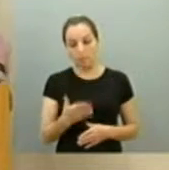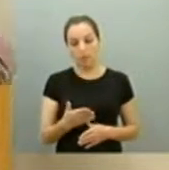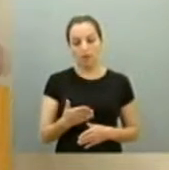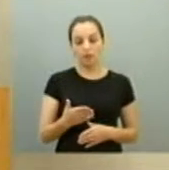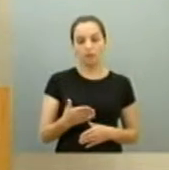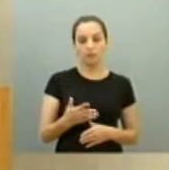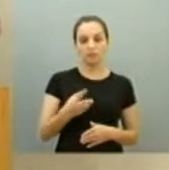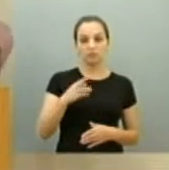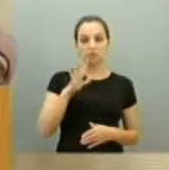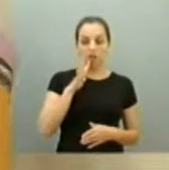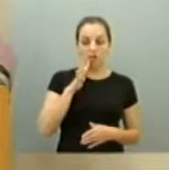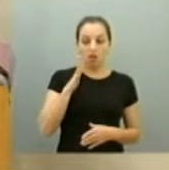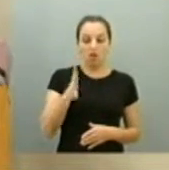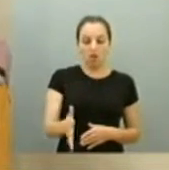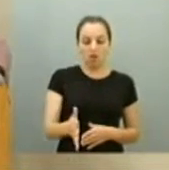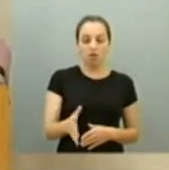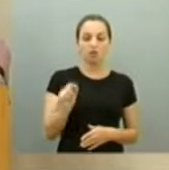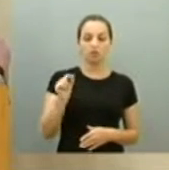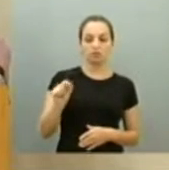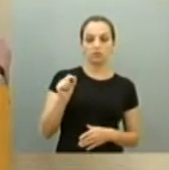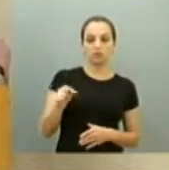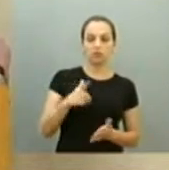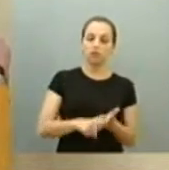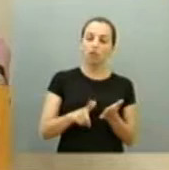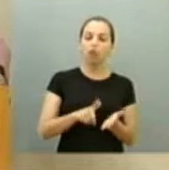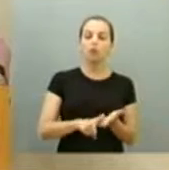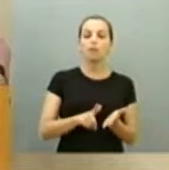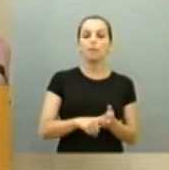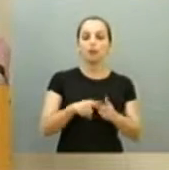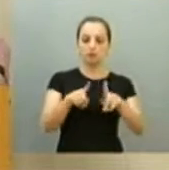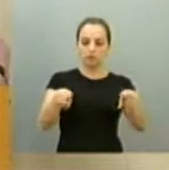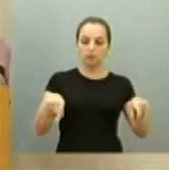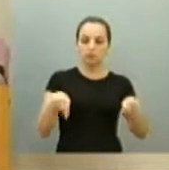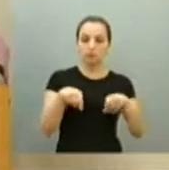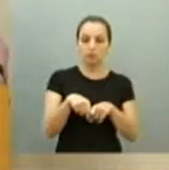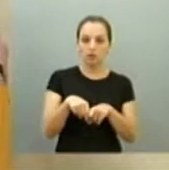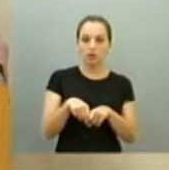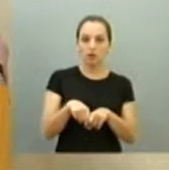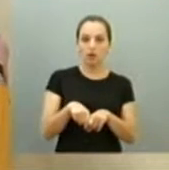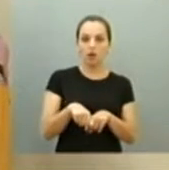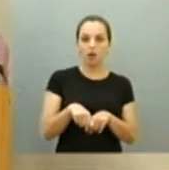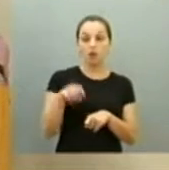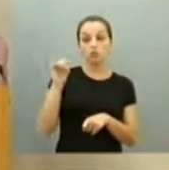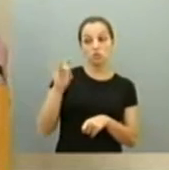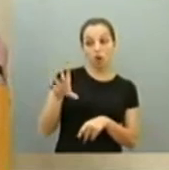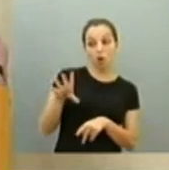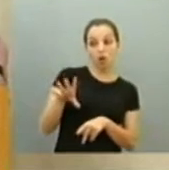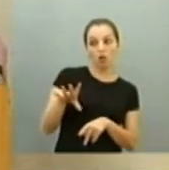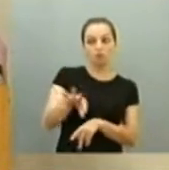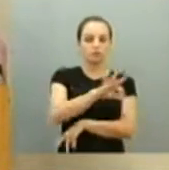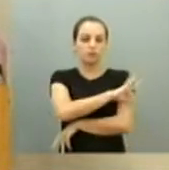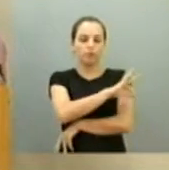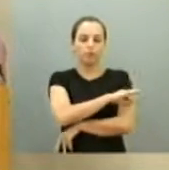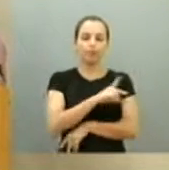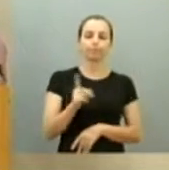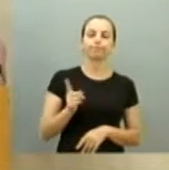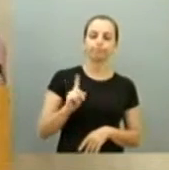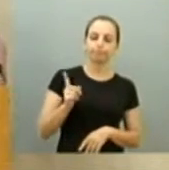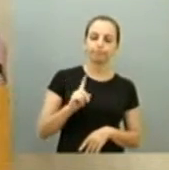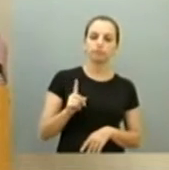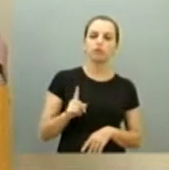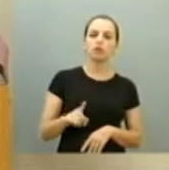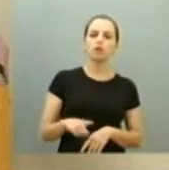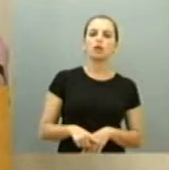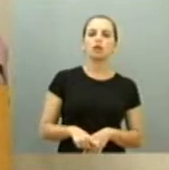reclamação nesse sentido aí da limpeza dos terrenos, que não é só da prefeitura. Tem bastante terreno